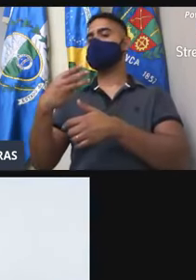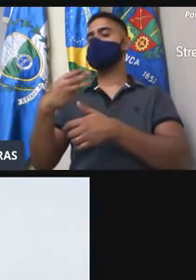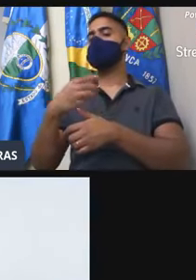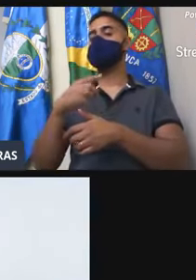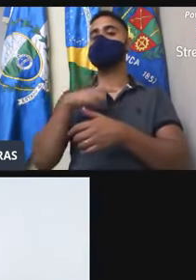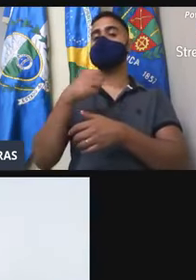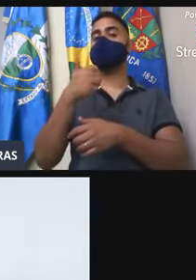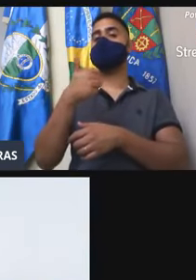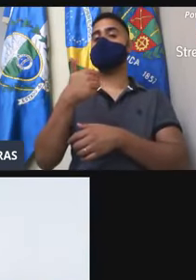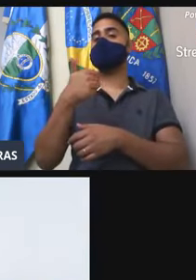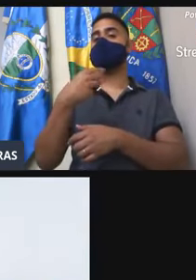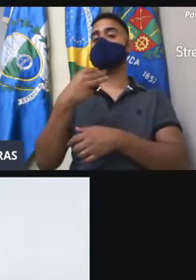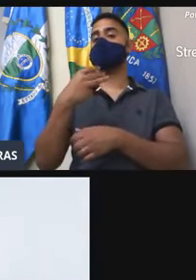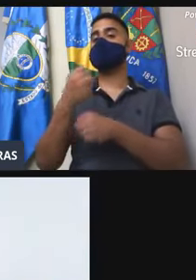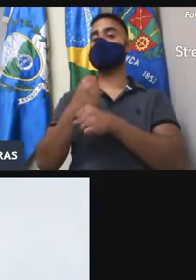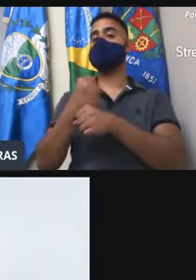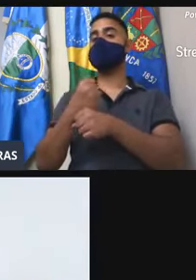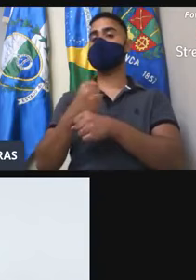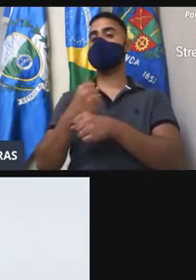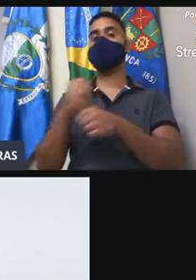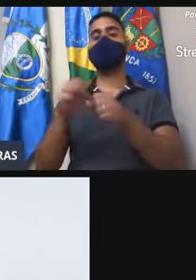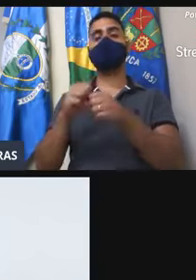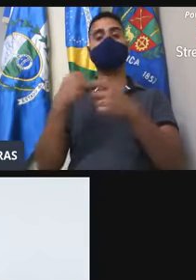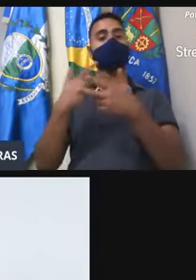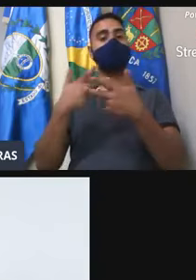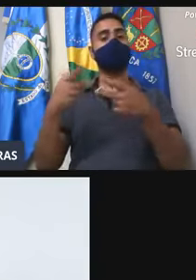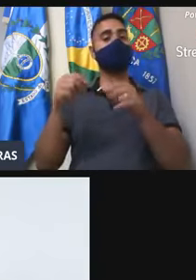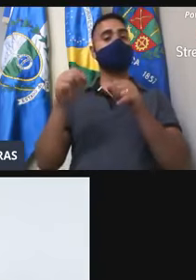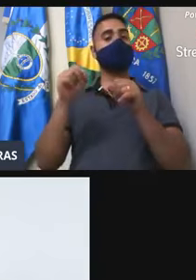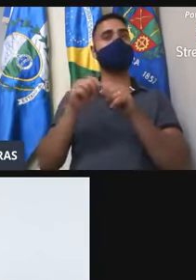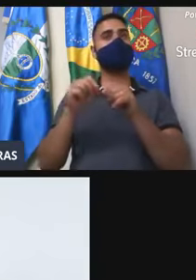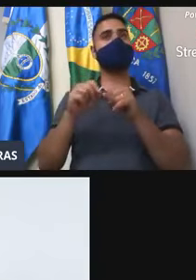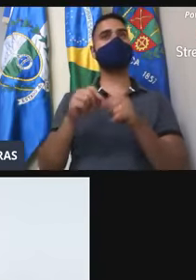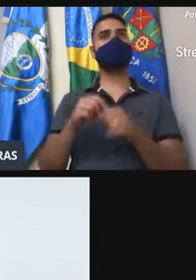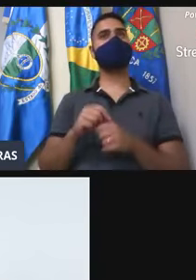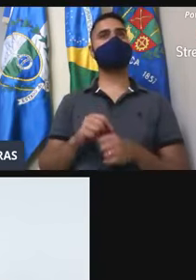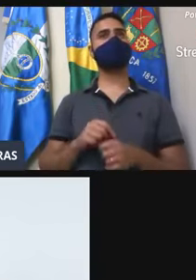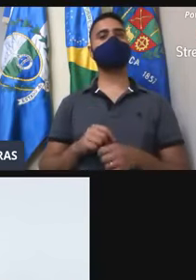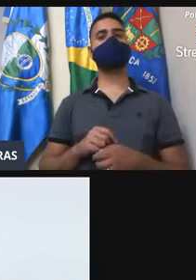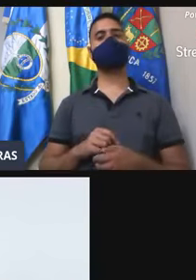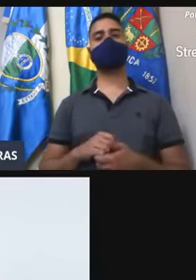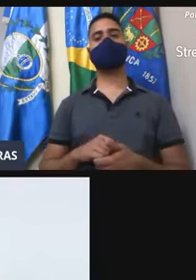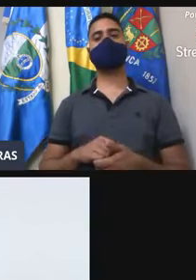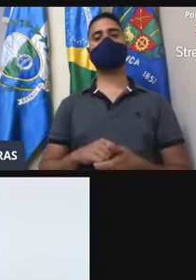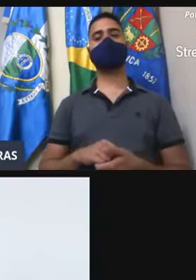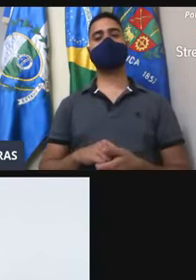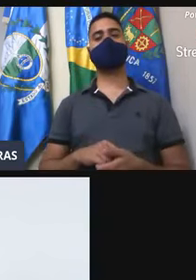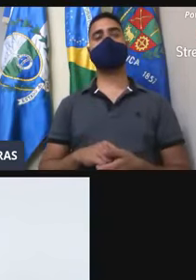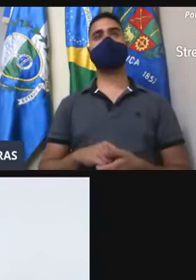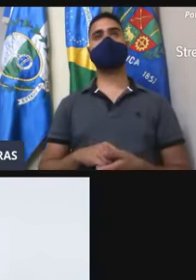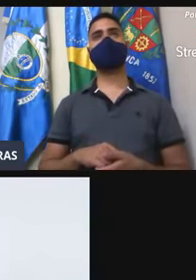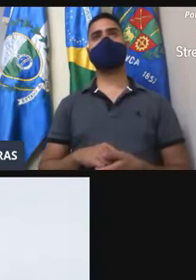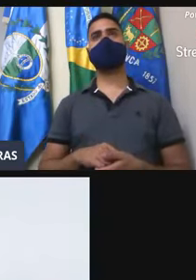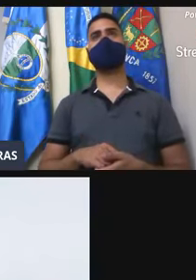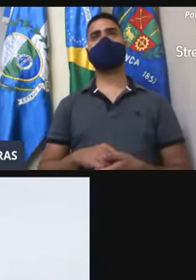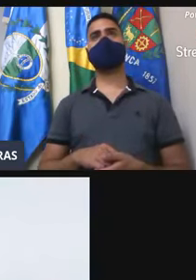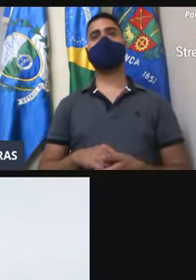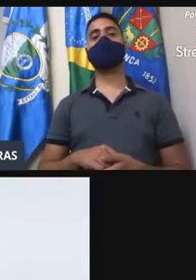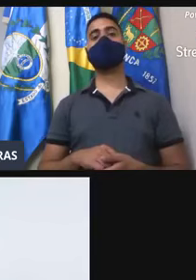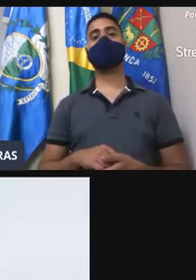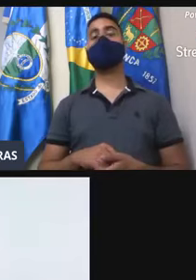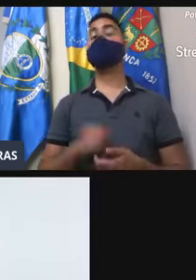nós vamos ter que fazer coisas que não foram feitas em 40. Pois não, vereador. Vereador, eu quero só